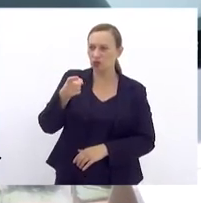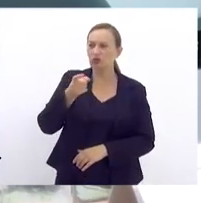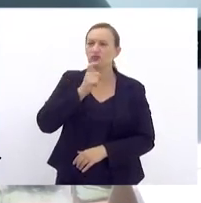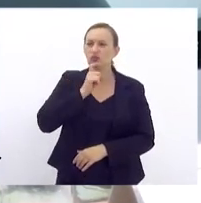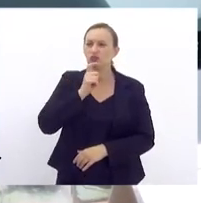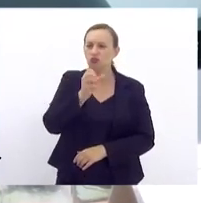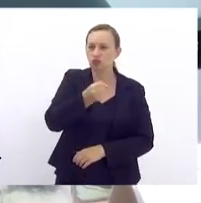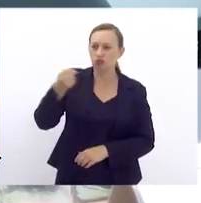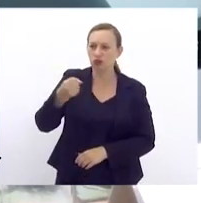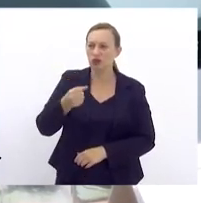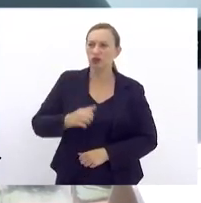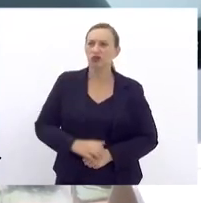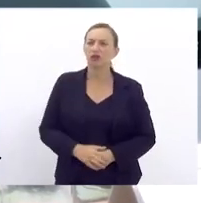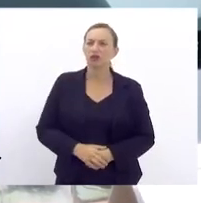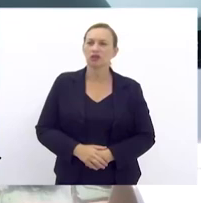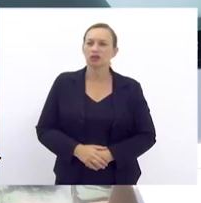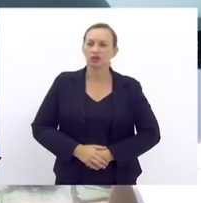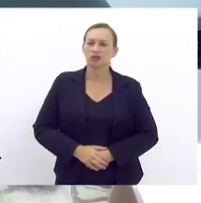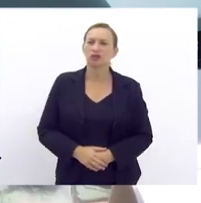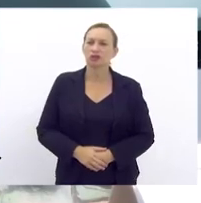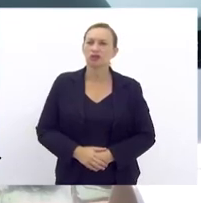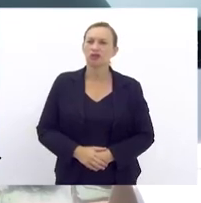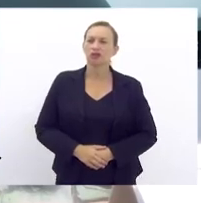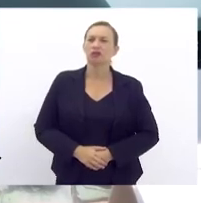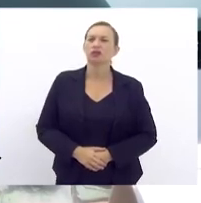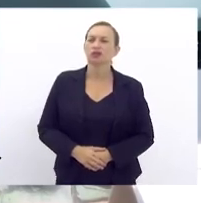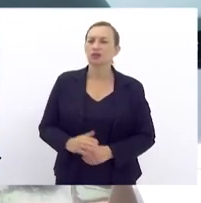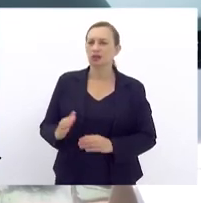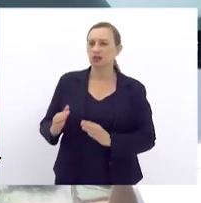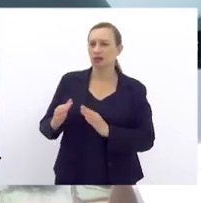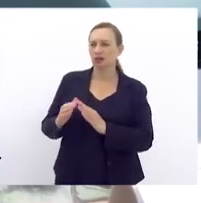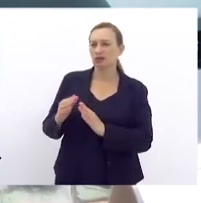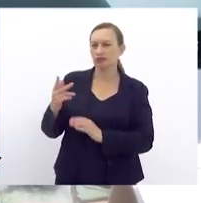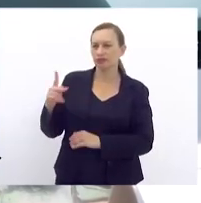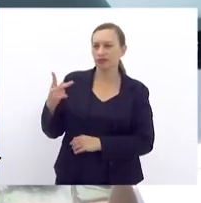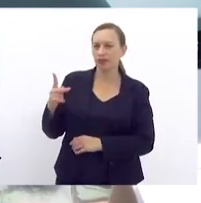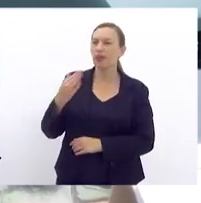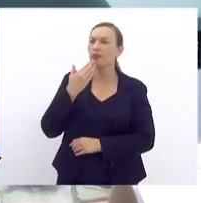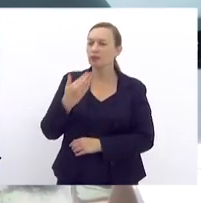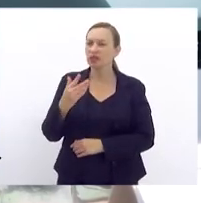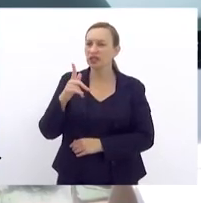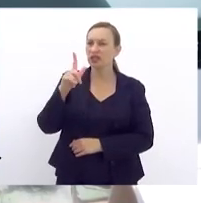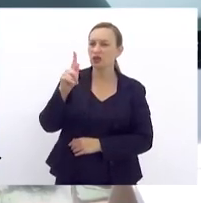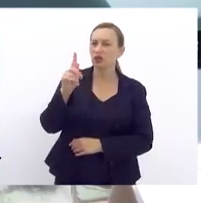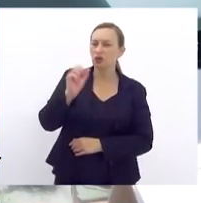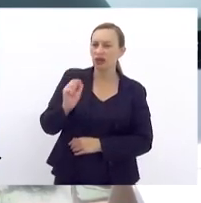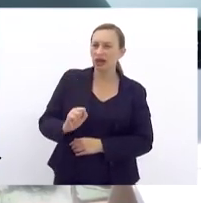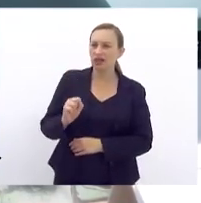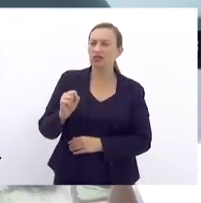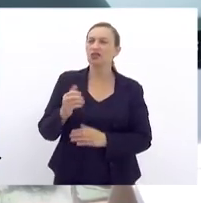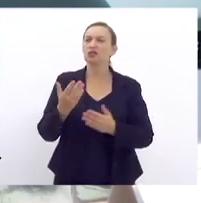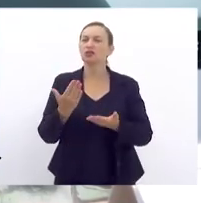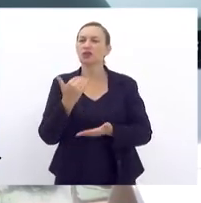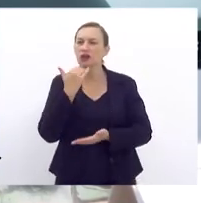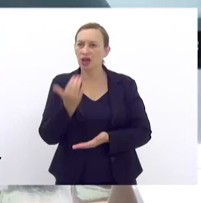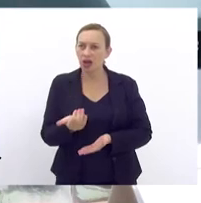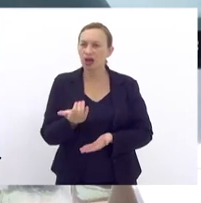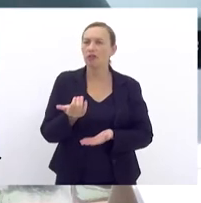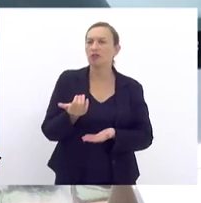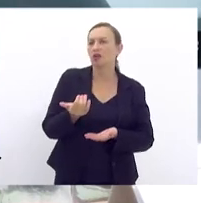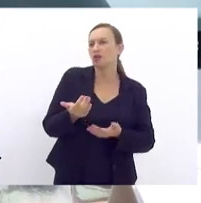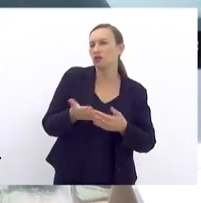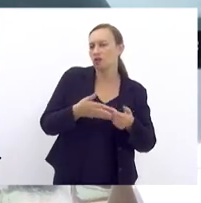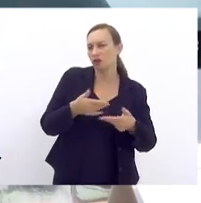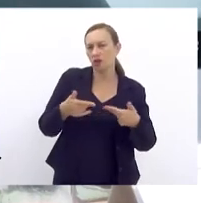a mais abastada tem um imã de geladeira colado lá do lado da casa dela né para pedir o gás quando acaba para pedir água quando acaba para pedir ou seja uma coisa